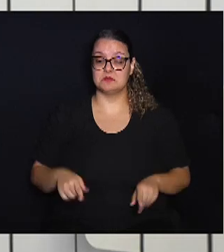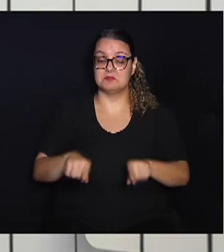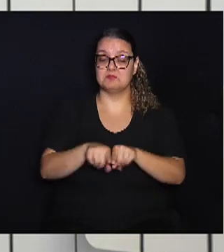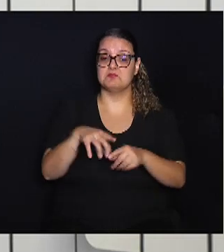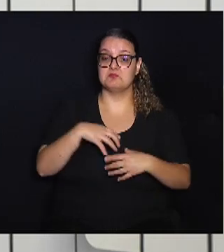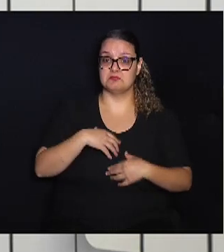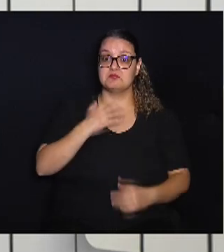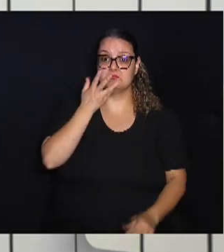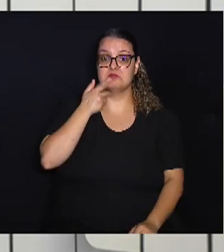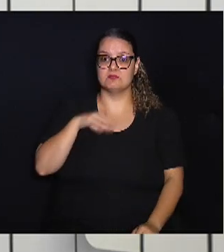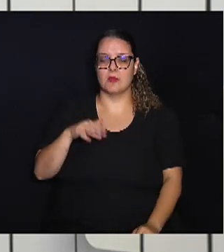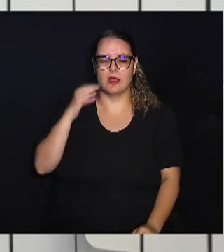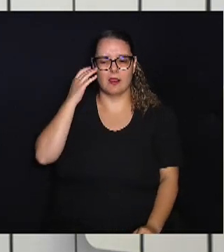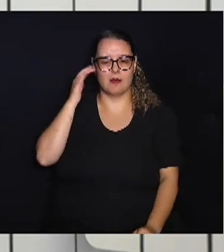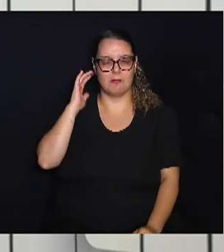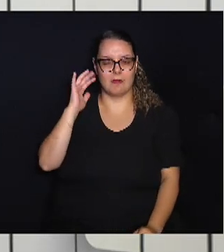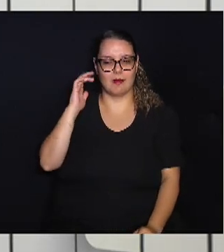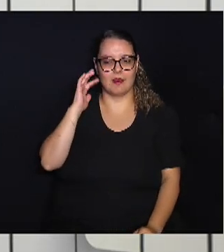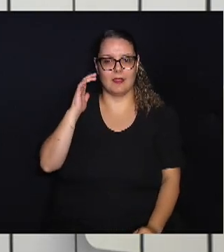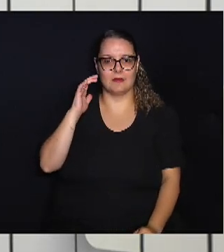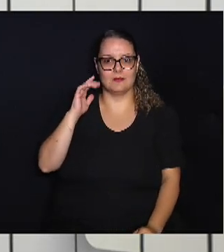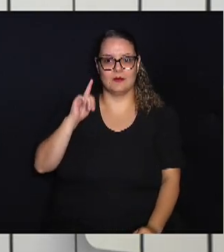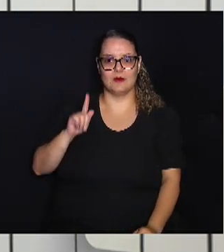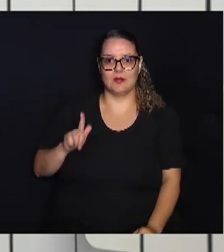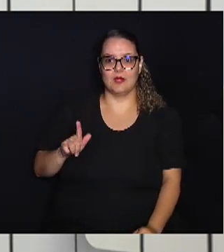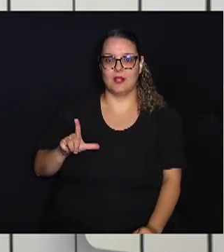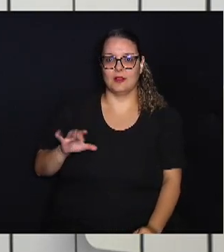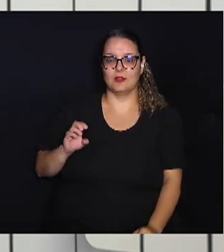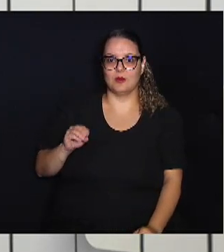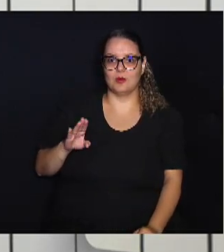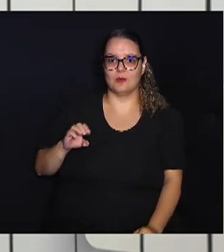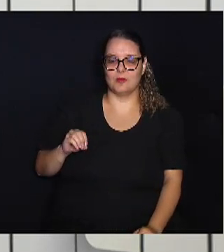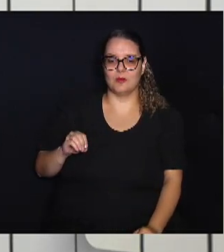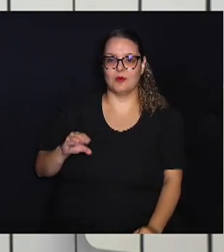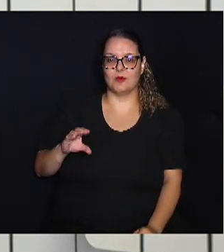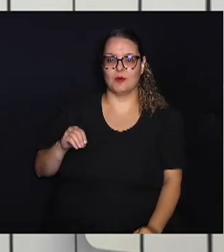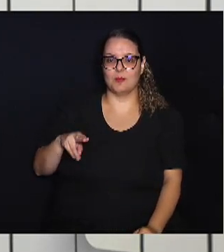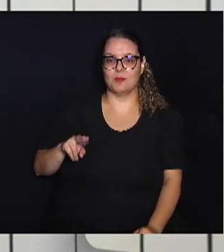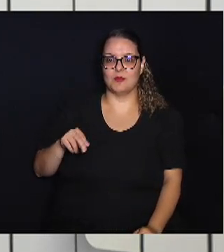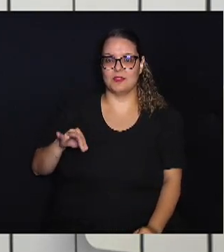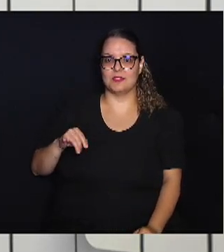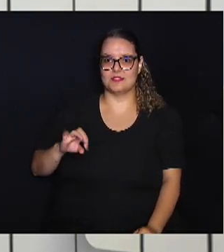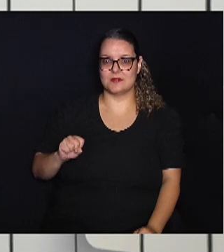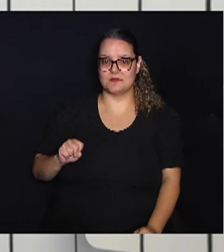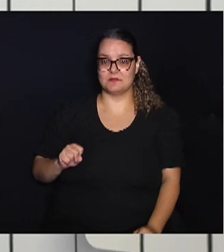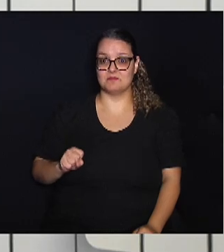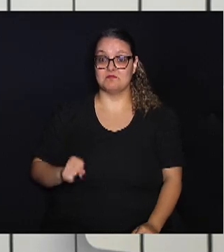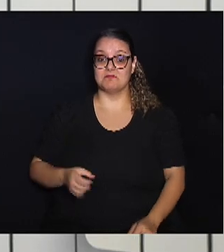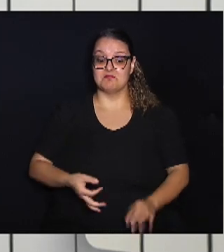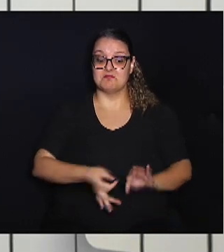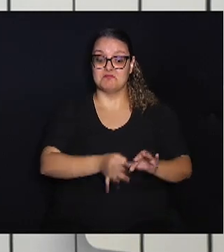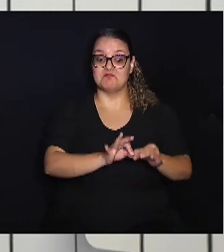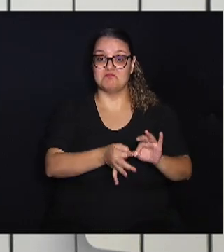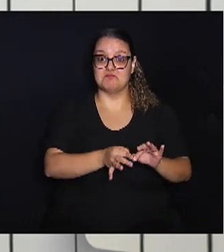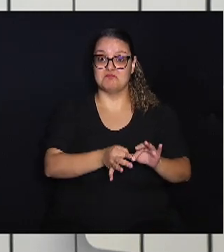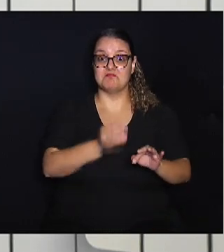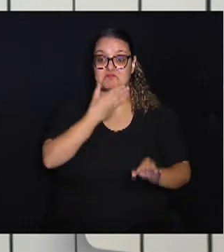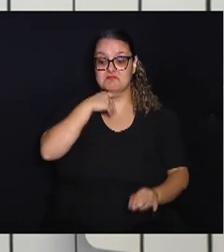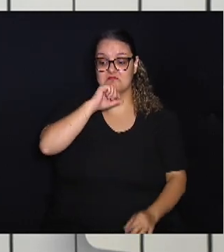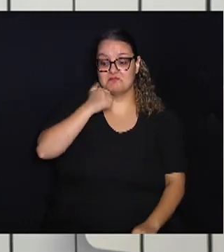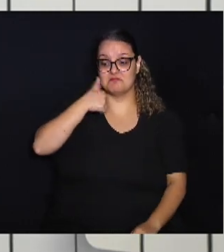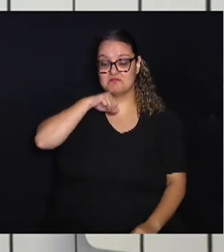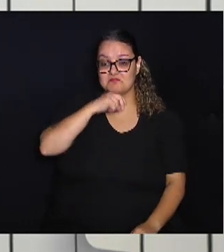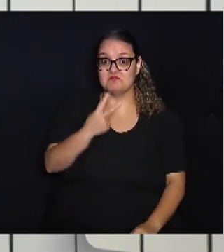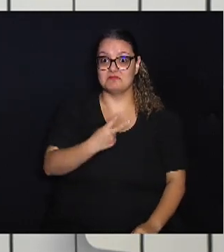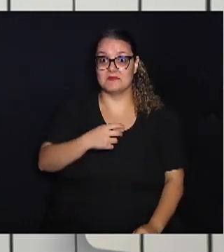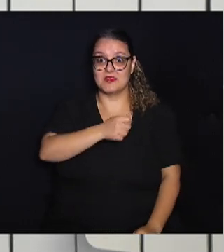criança. Pensando nisso, a Global Communities aplicou oficinas de artes para pais e alunos de 0 a 6 anos